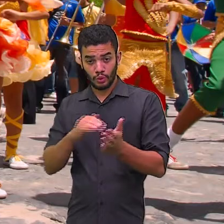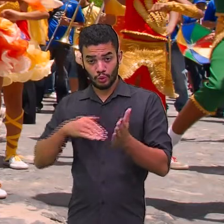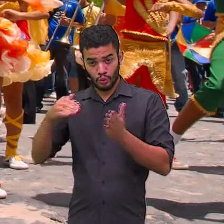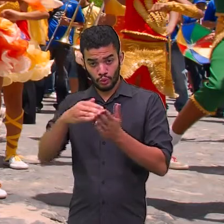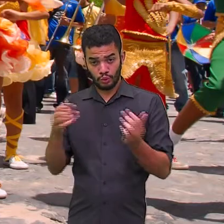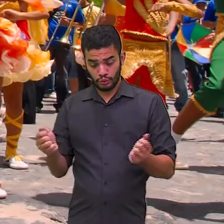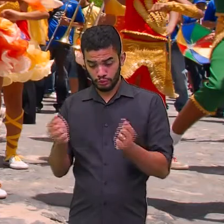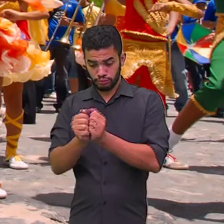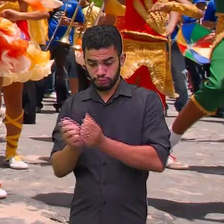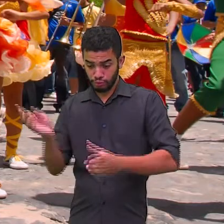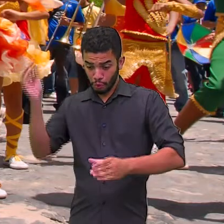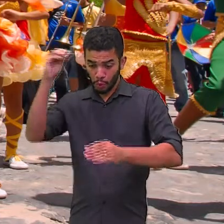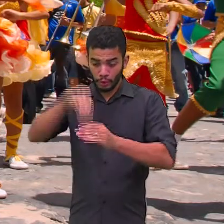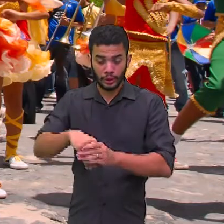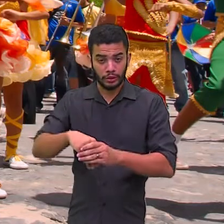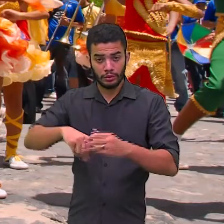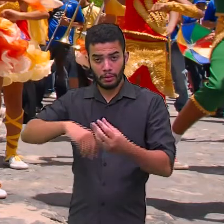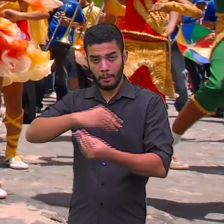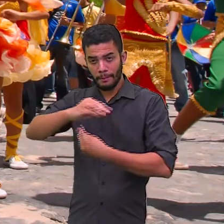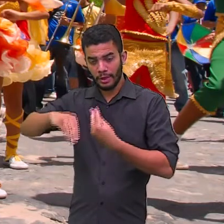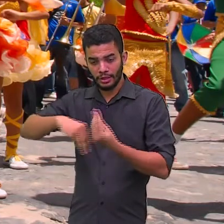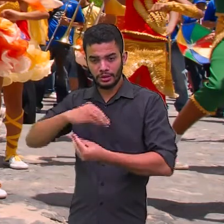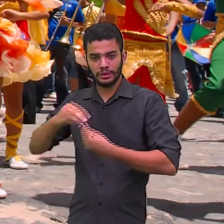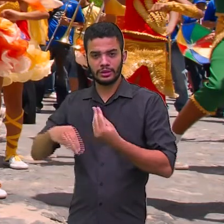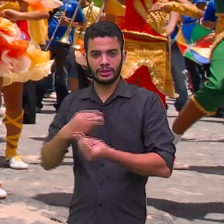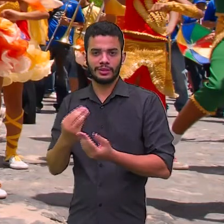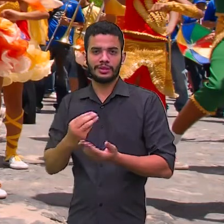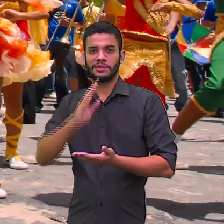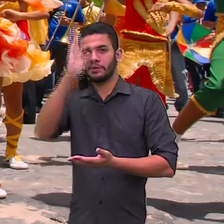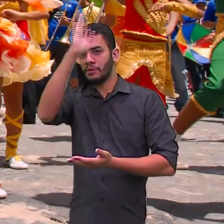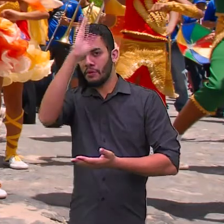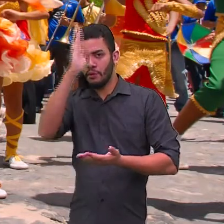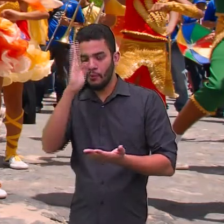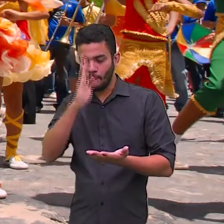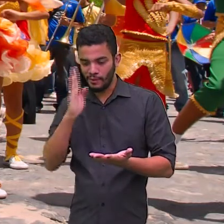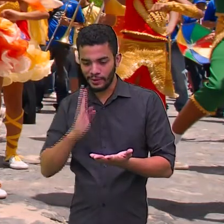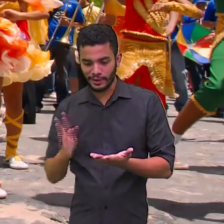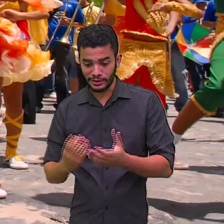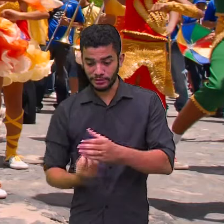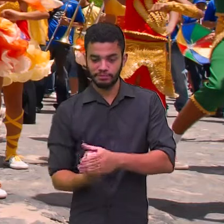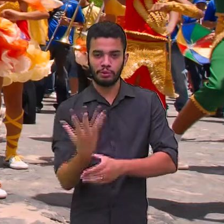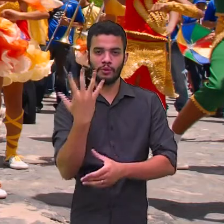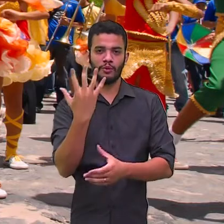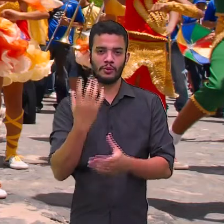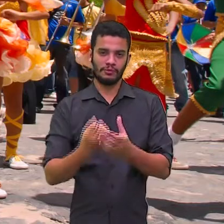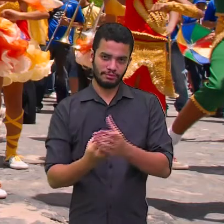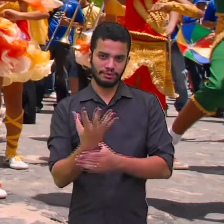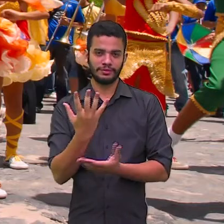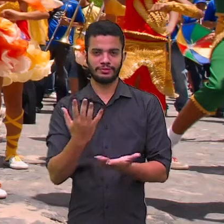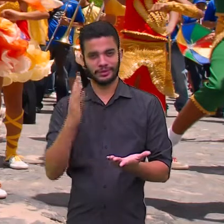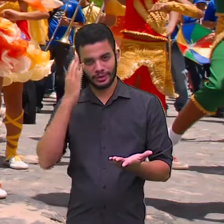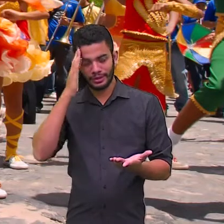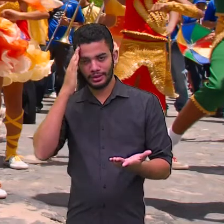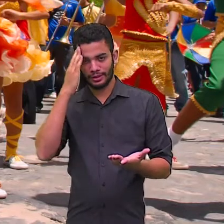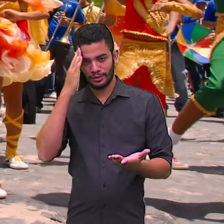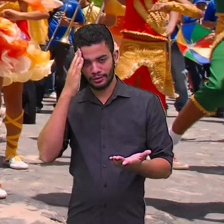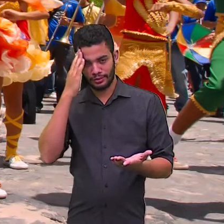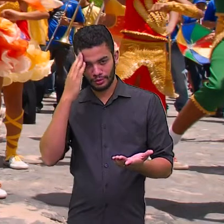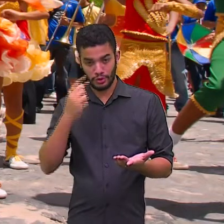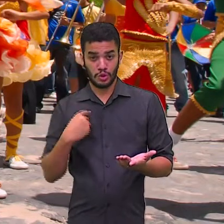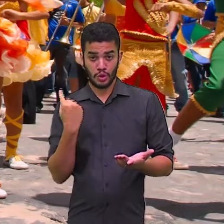incluindo todas as raças que ajudaram e que ajudam a construir a